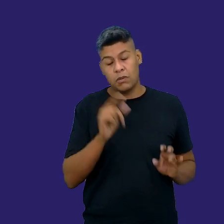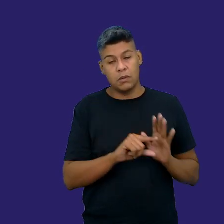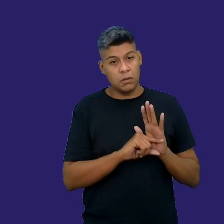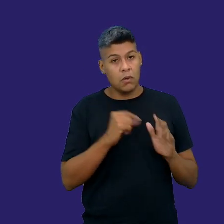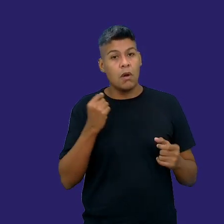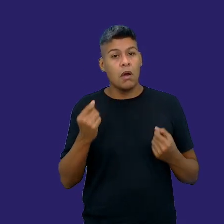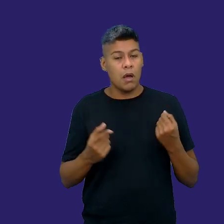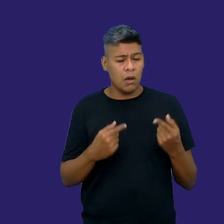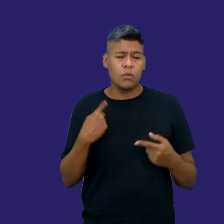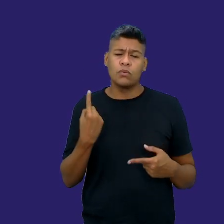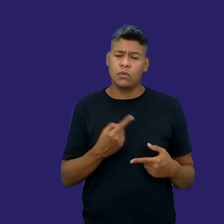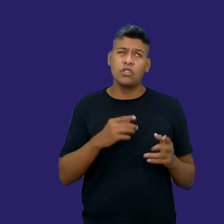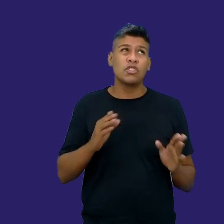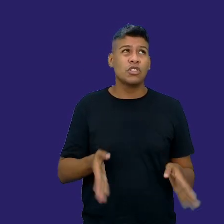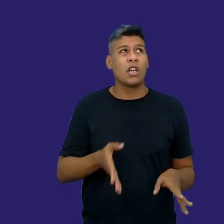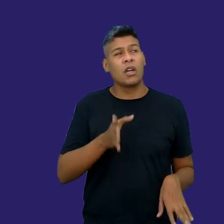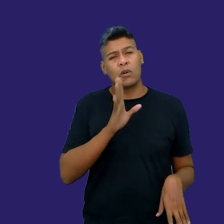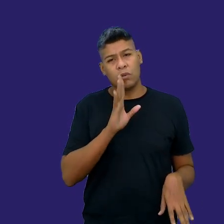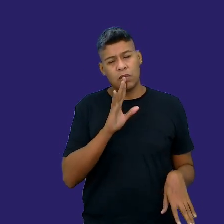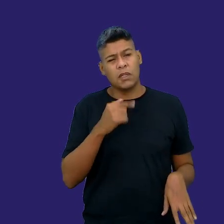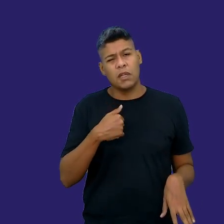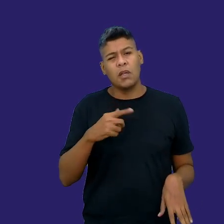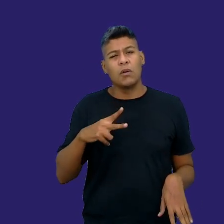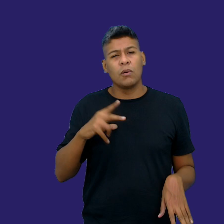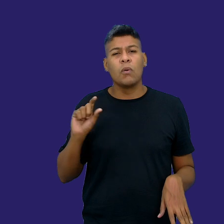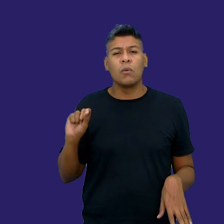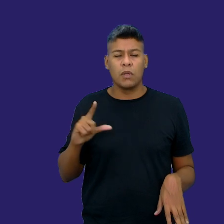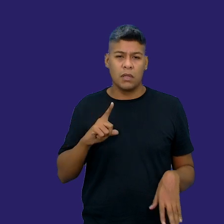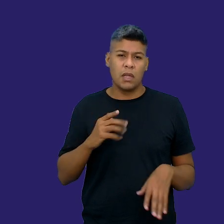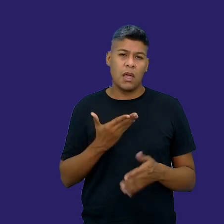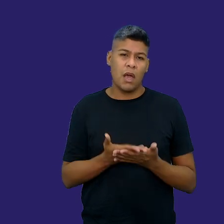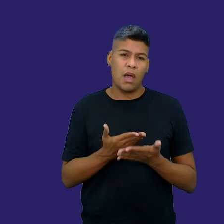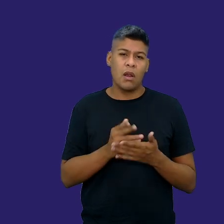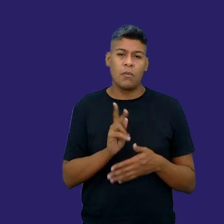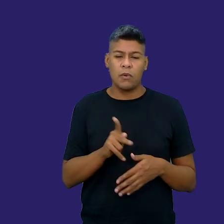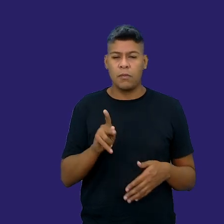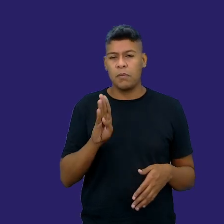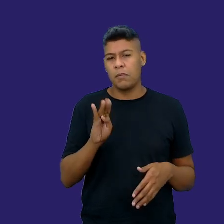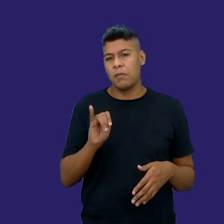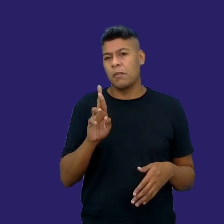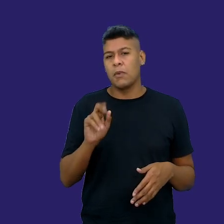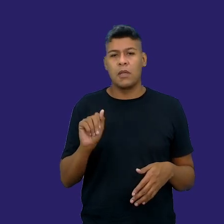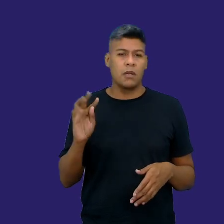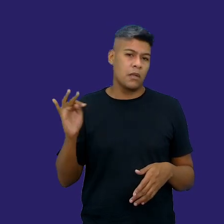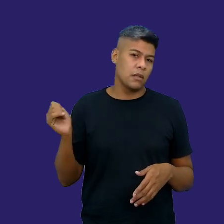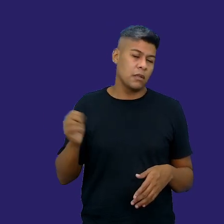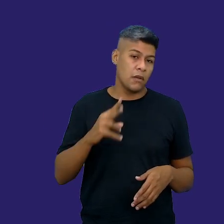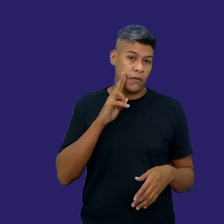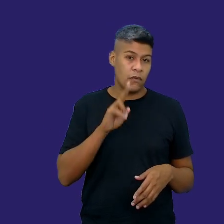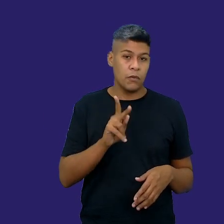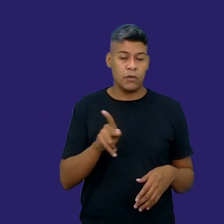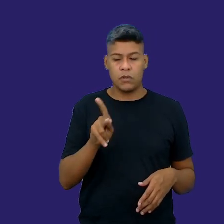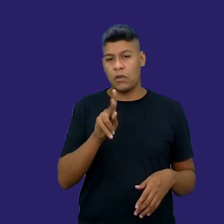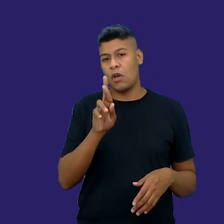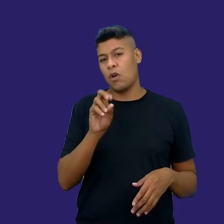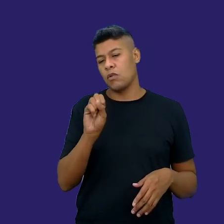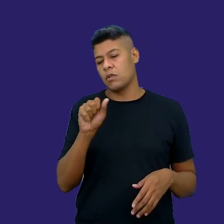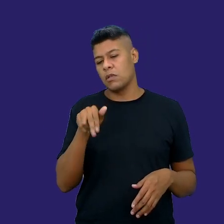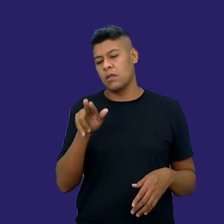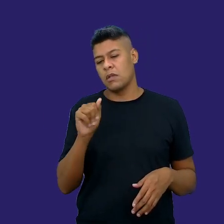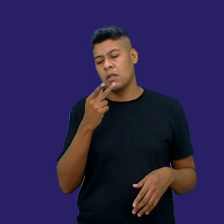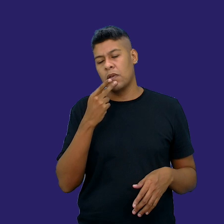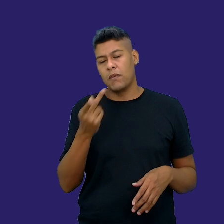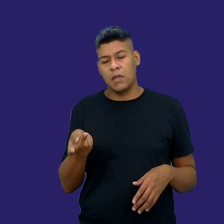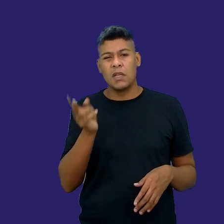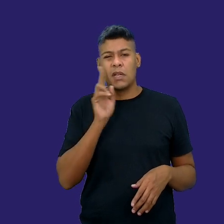deles nós conhecemos, né? Eu particularmente tive aula com o professor Biratan, então quando eu vi a professora Rosana falando, eu